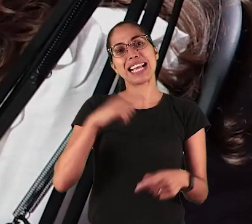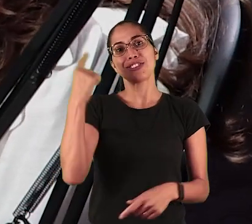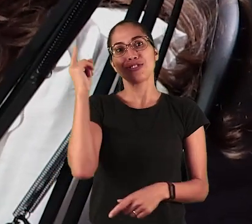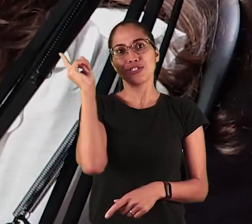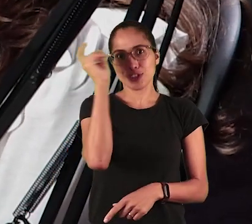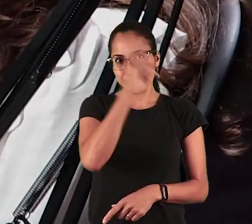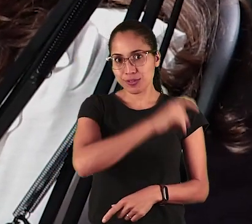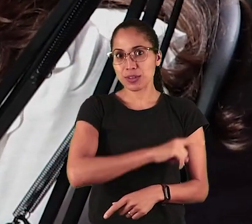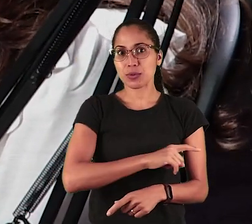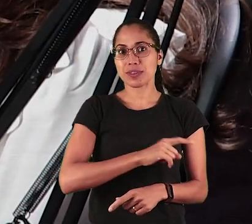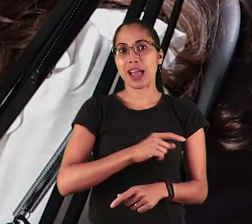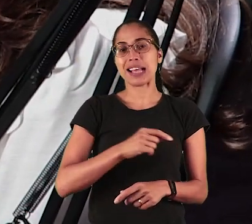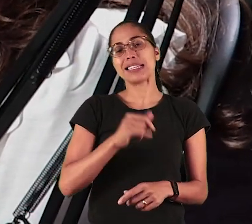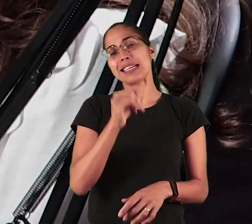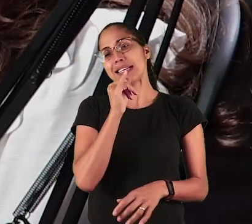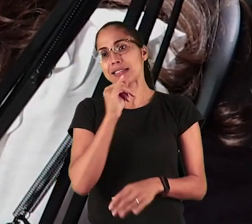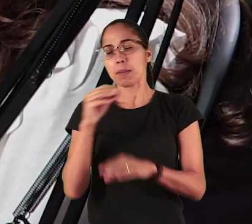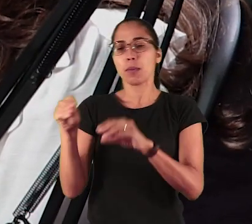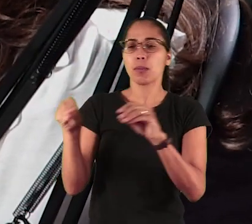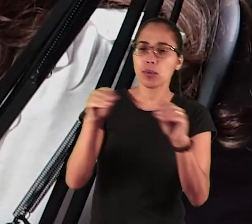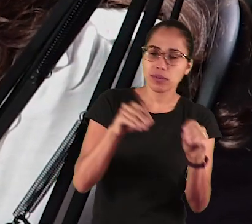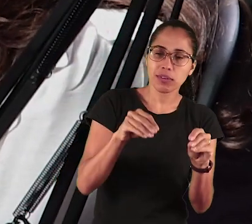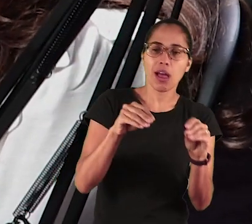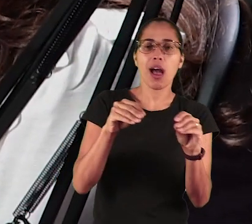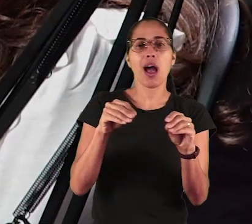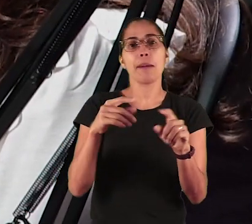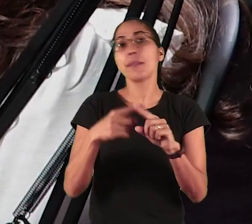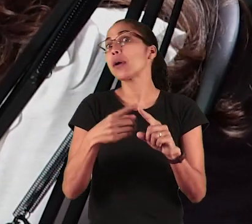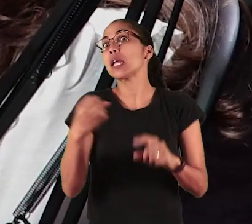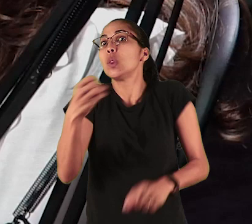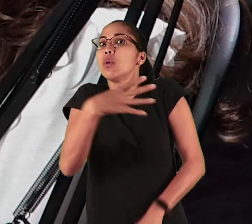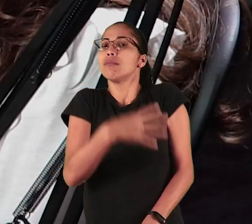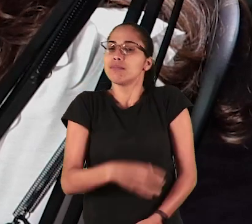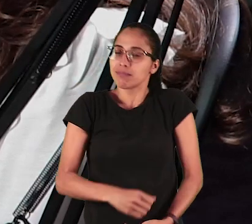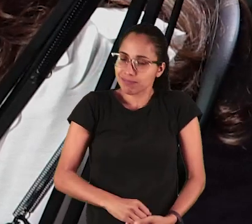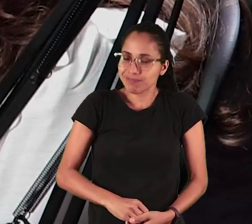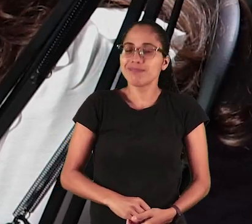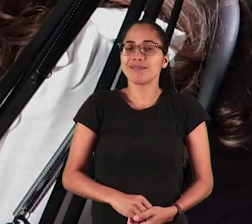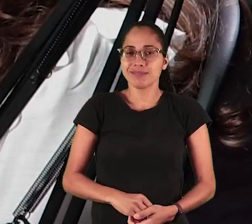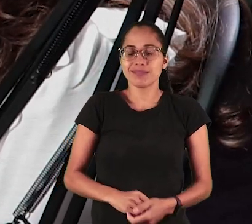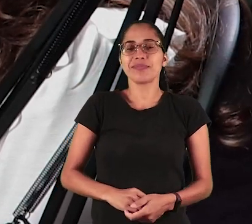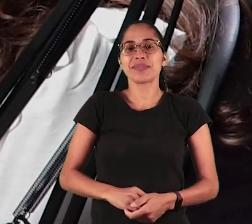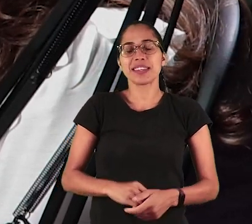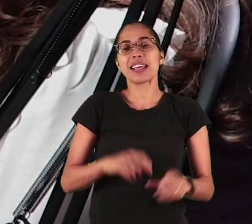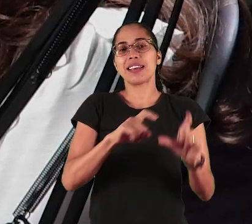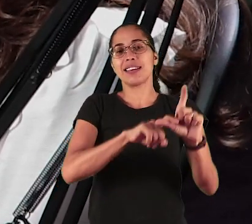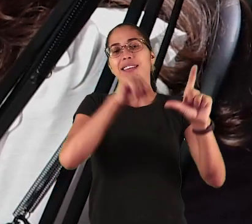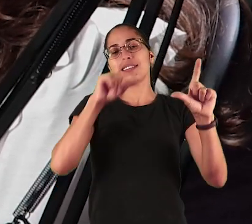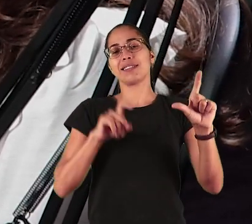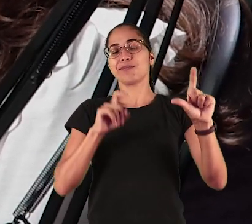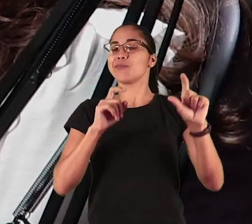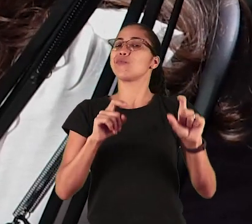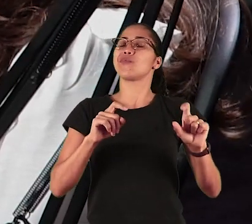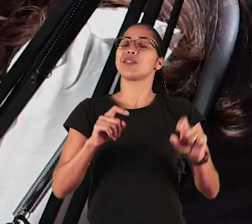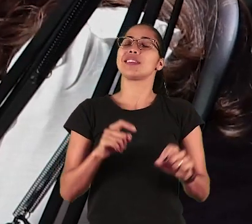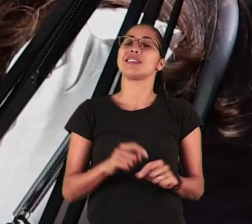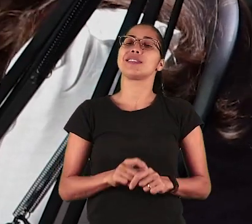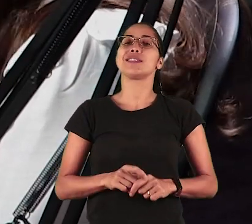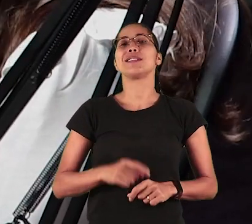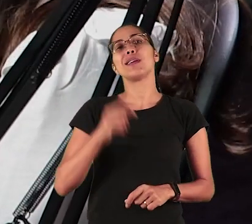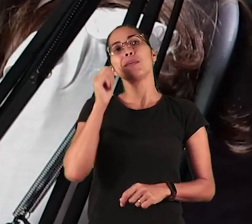dificuldade dessa dessa movimentação Exatamente porque é novo né O Poder da Mulher a independência da mulher